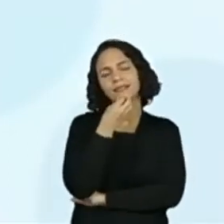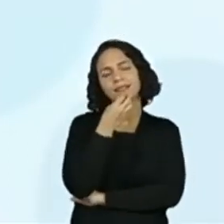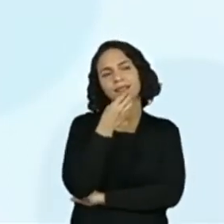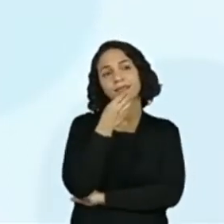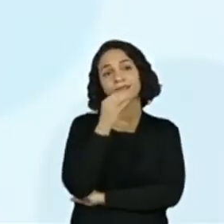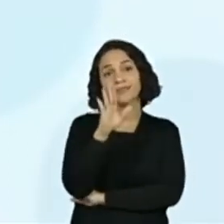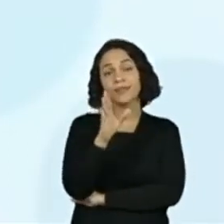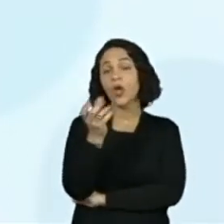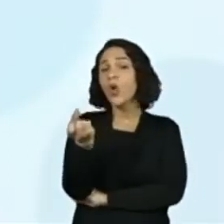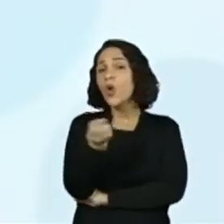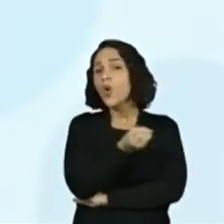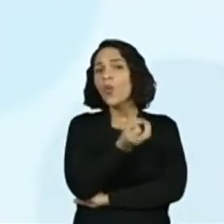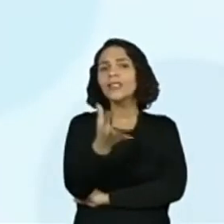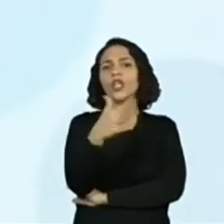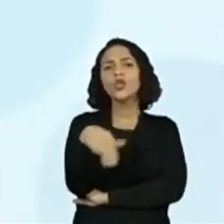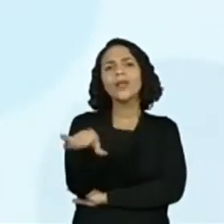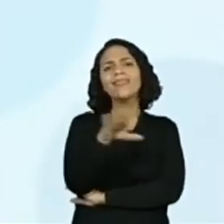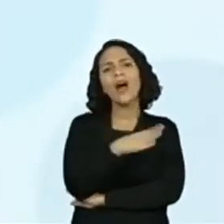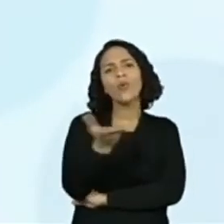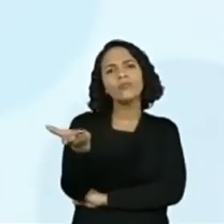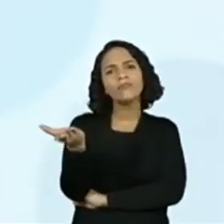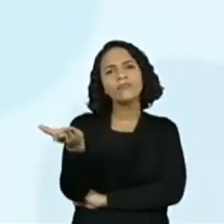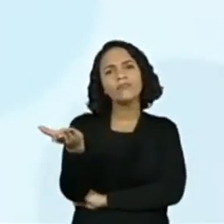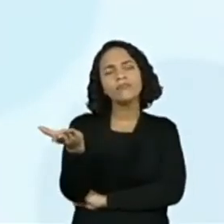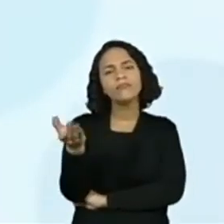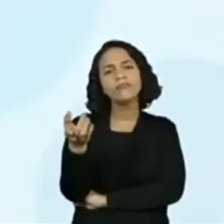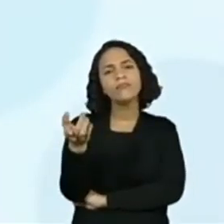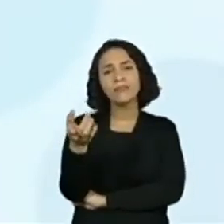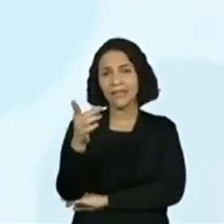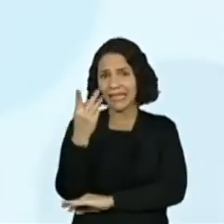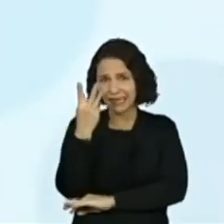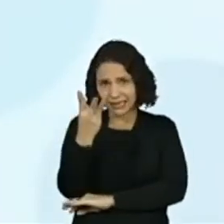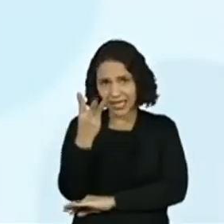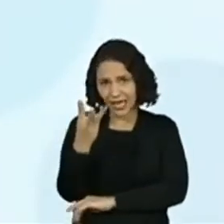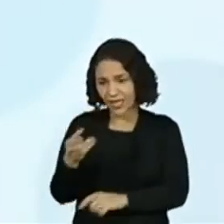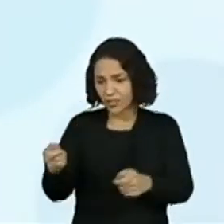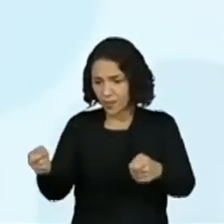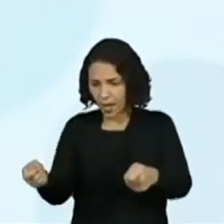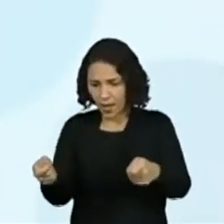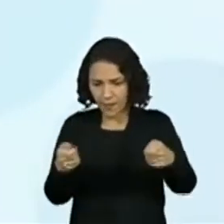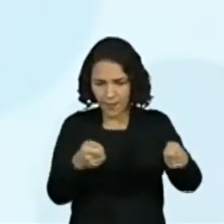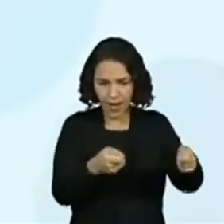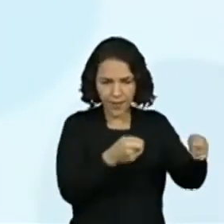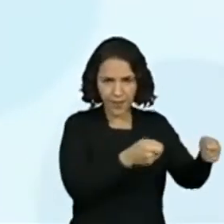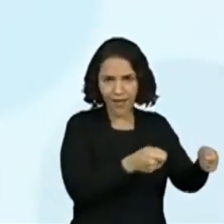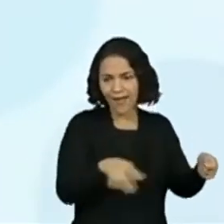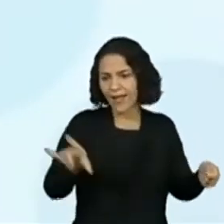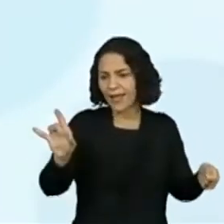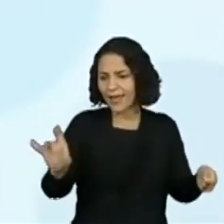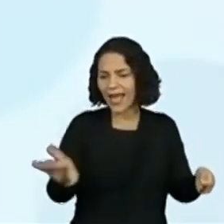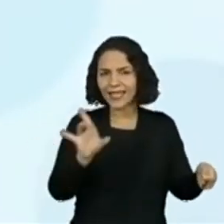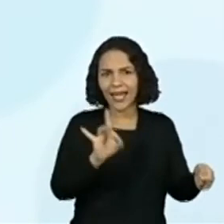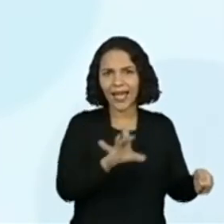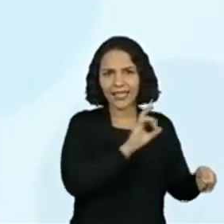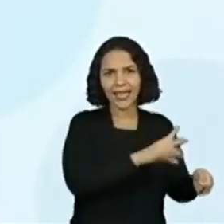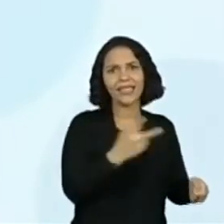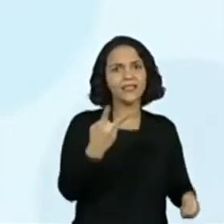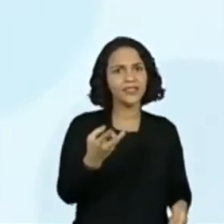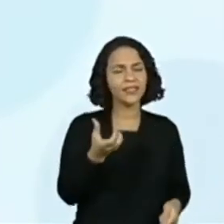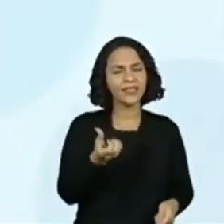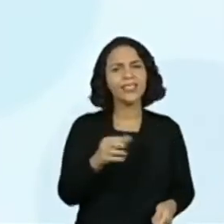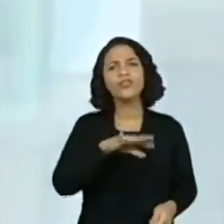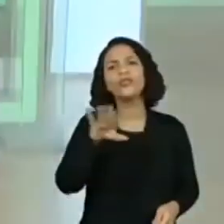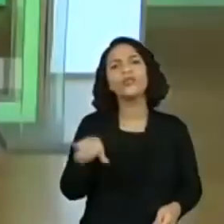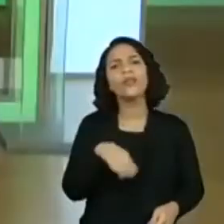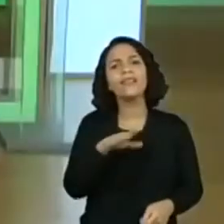quantas lembrancinhas haviam na festa. Se eram três bandejas com 26 em cada uma, nós temos o total